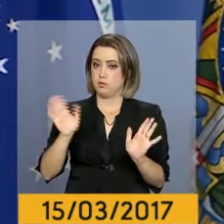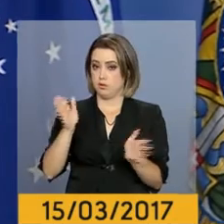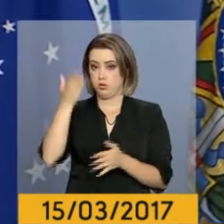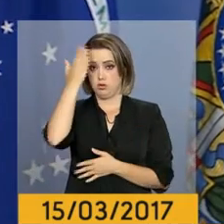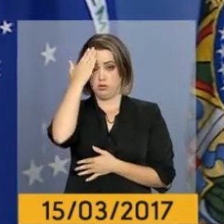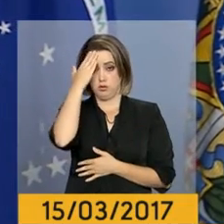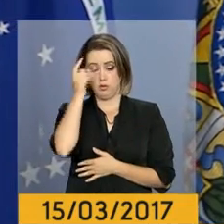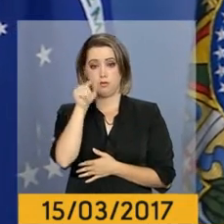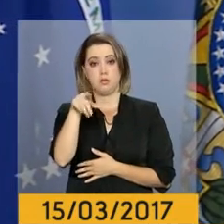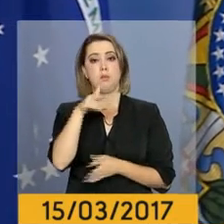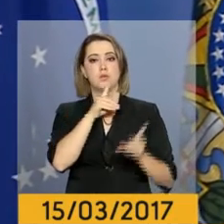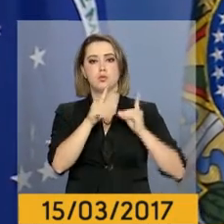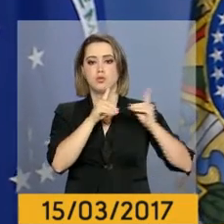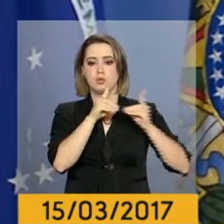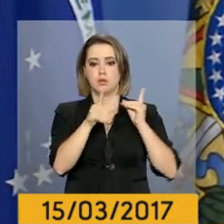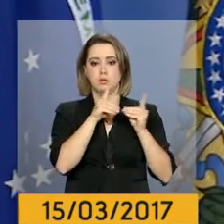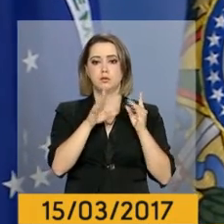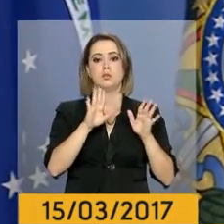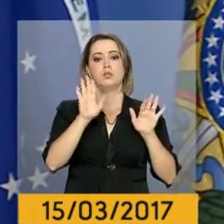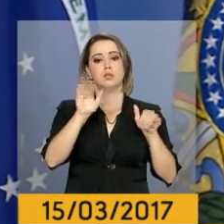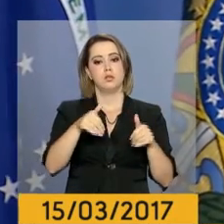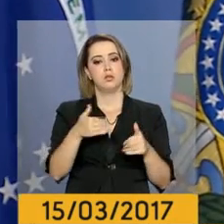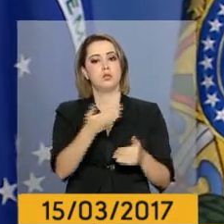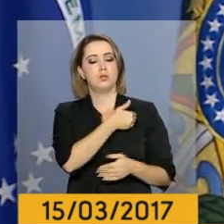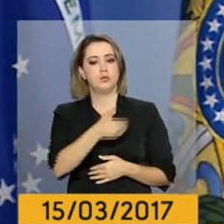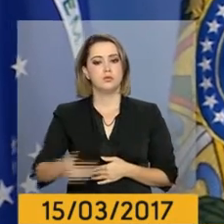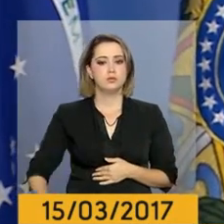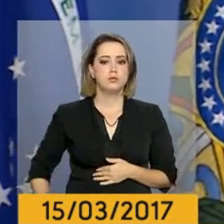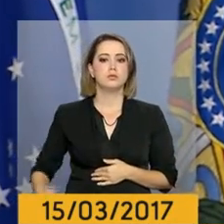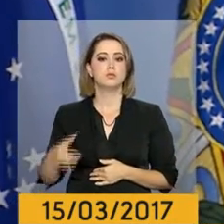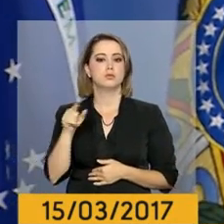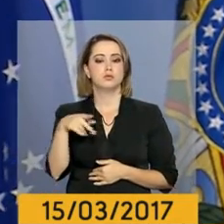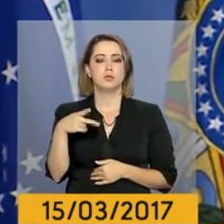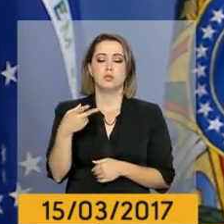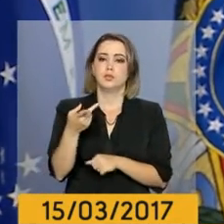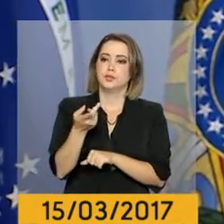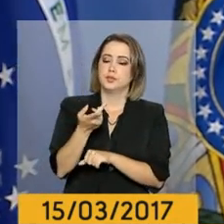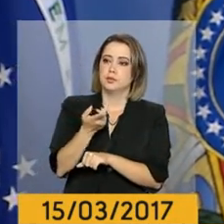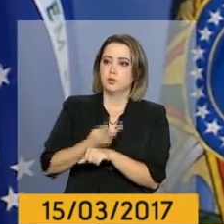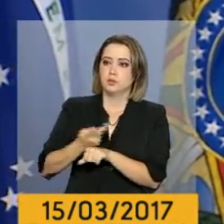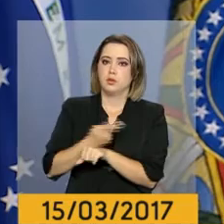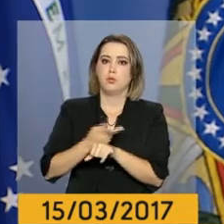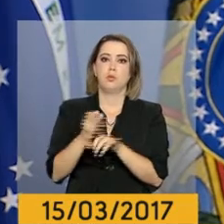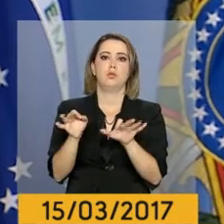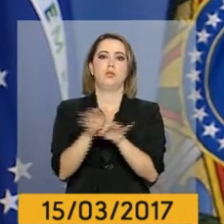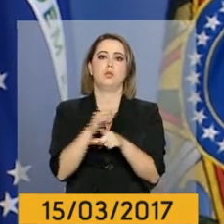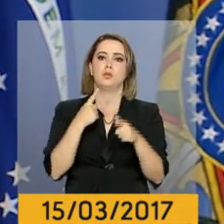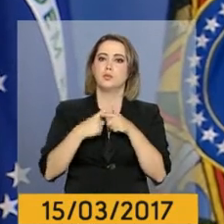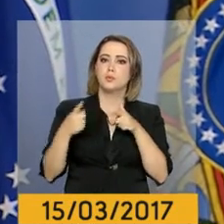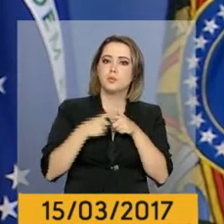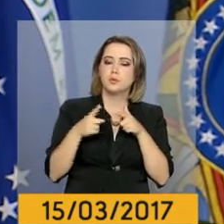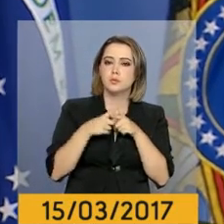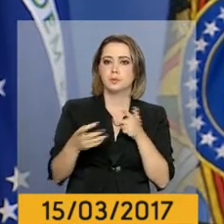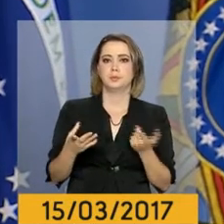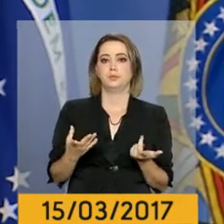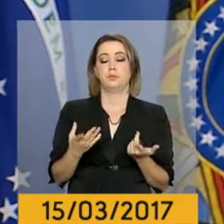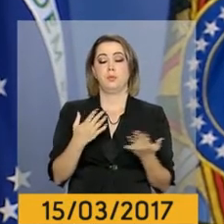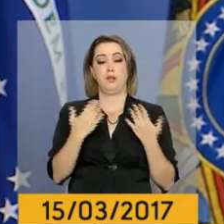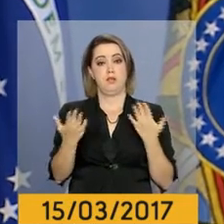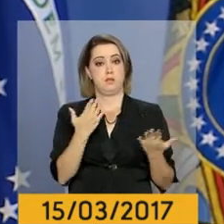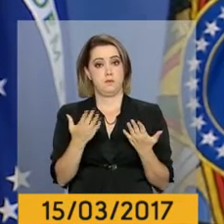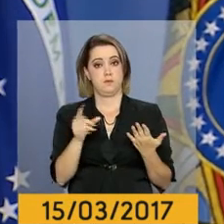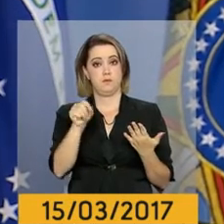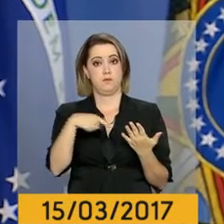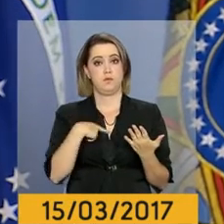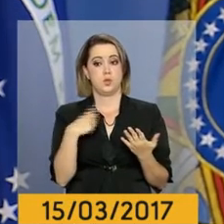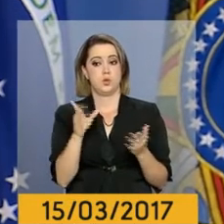governo de diálogo do governo que vai atrás das questões mais emergenciais algumas emergenciais de curto